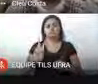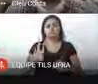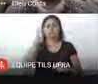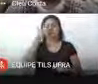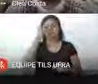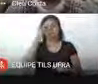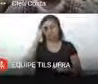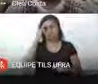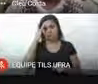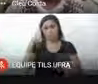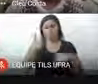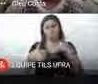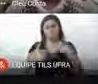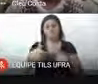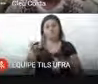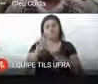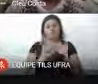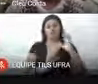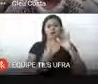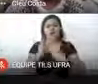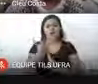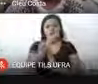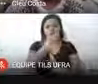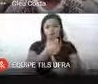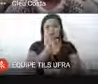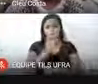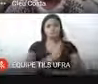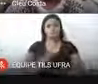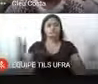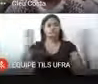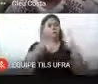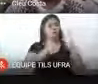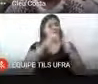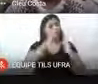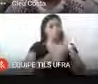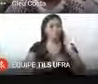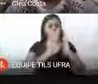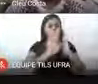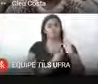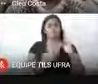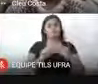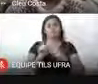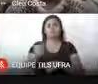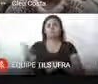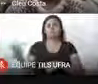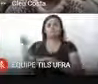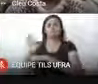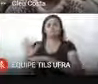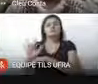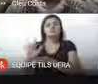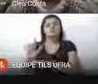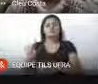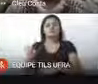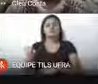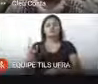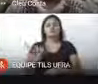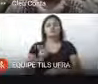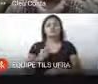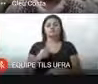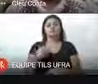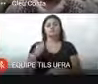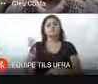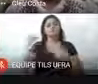e escultura e fotografia, e outra trabalhando no cinema, né, e vão trazer questões de invisibilidade no